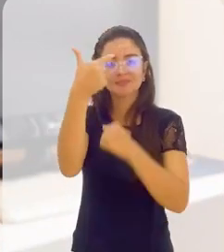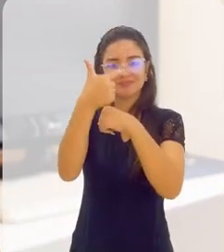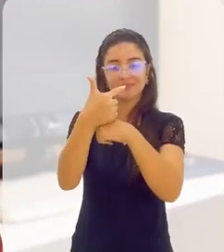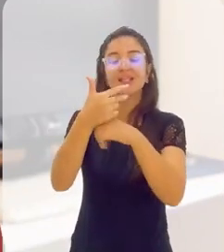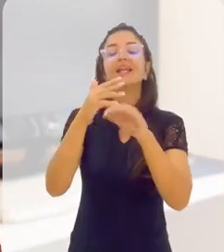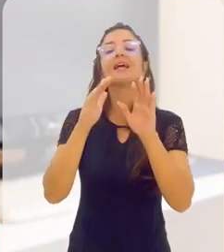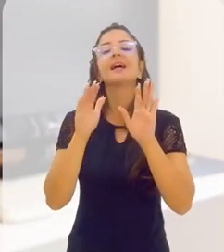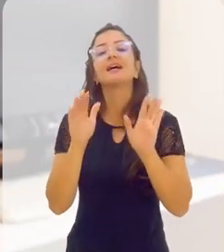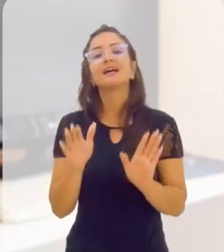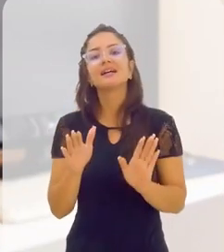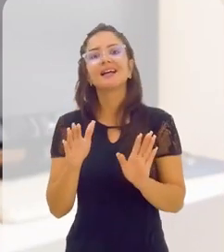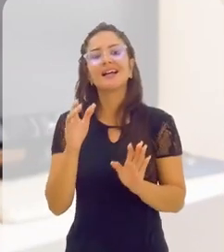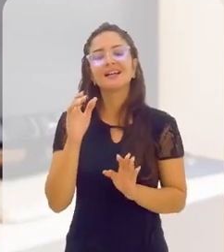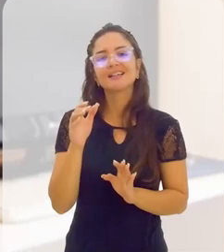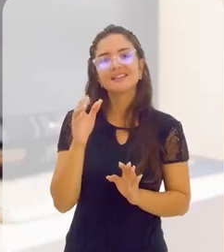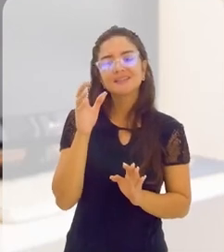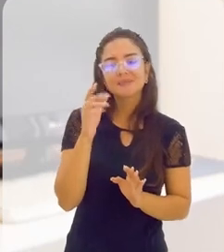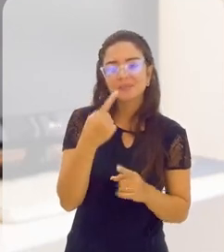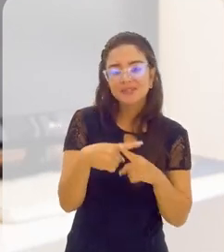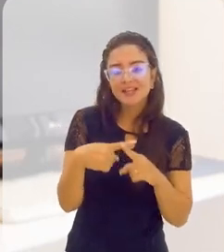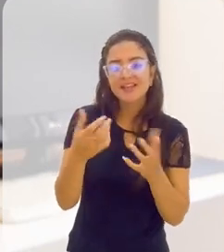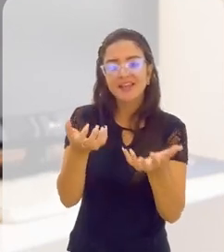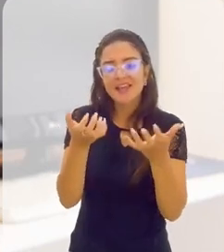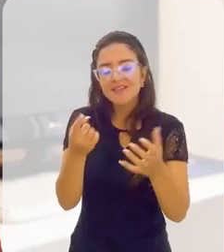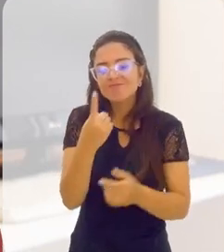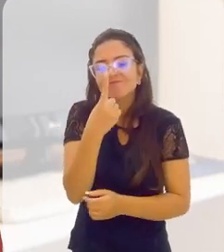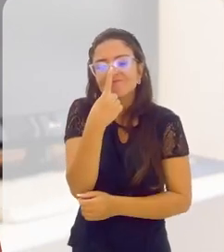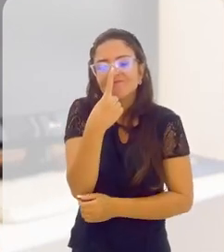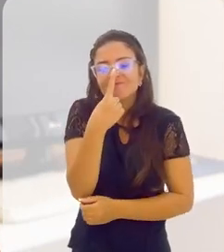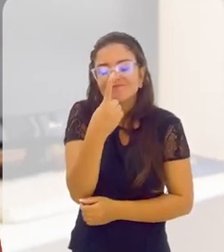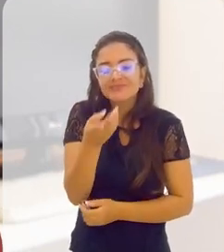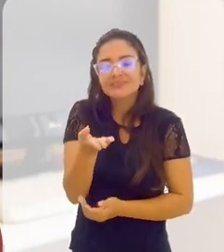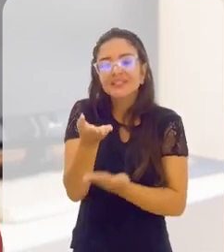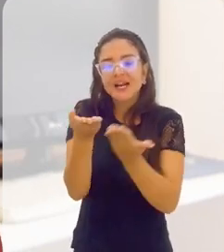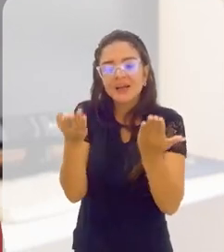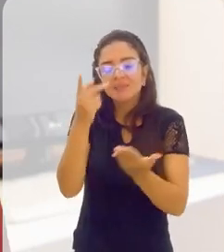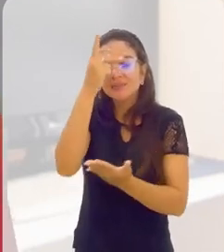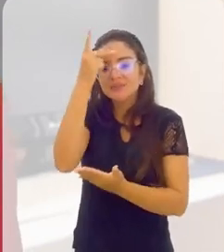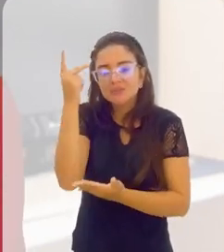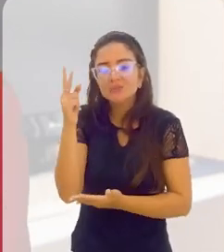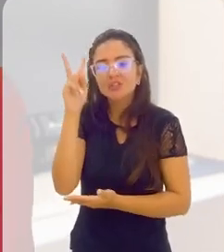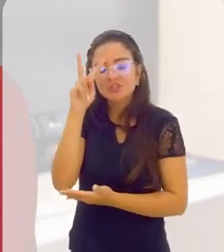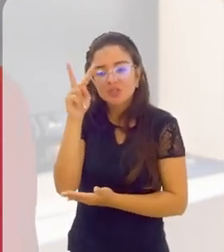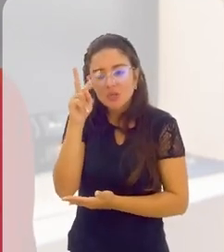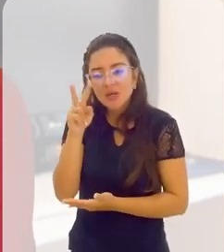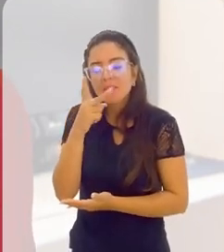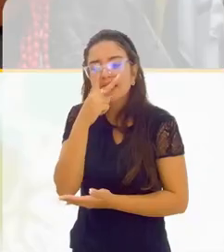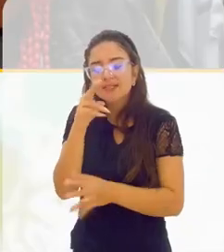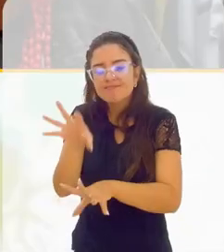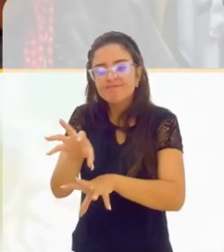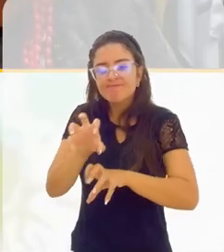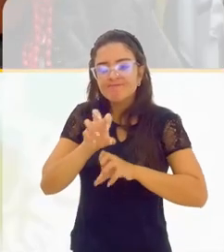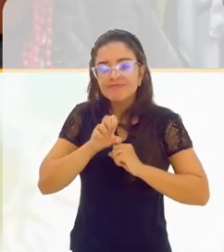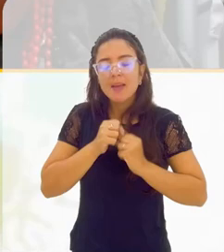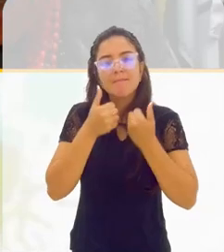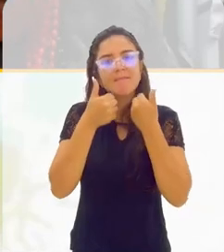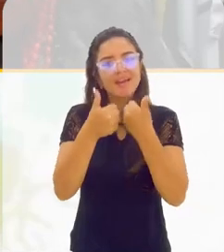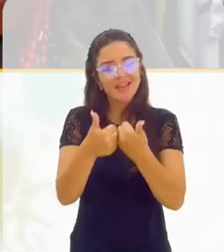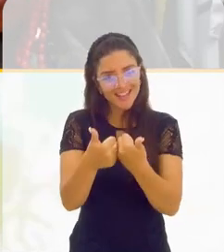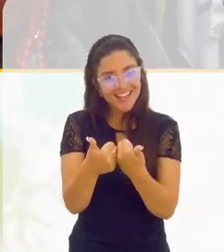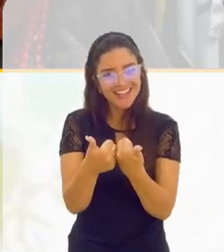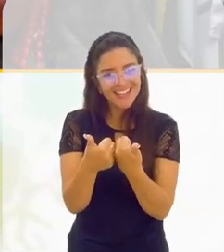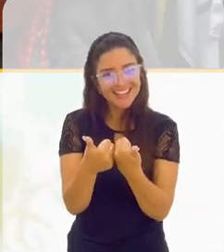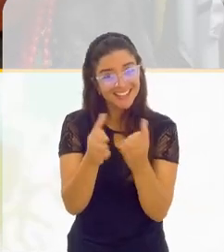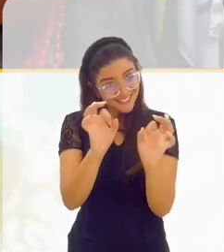assistem o programa por causa disso porque eles sabem que a história da gente é muito parecida sua história pode ser a história é a história